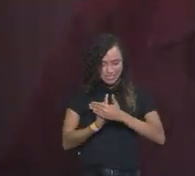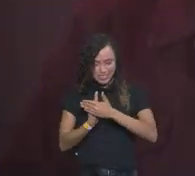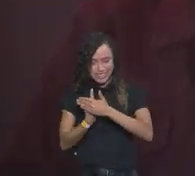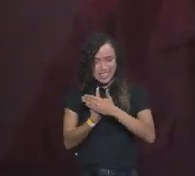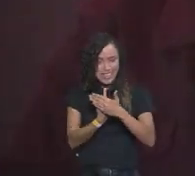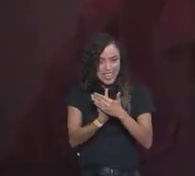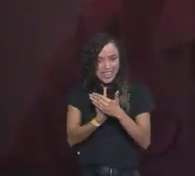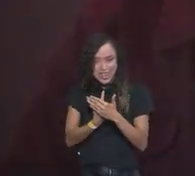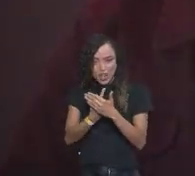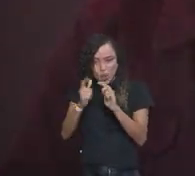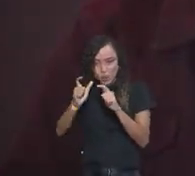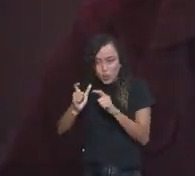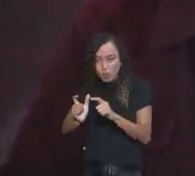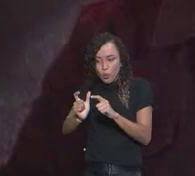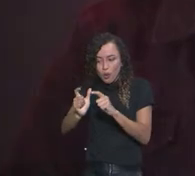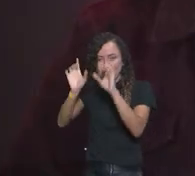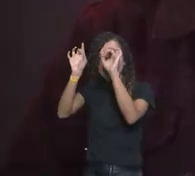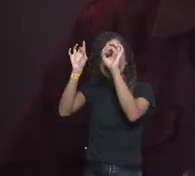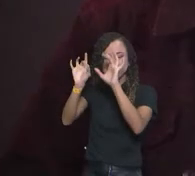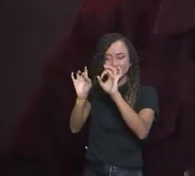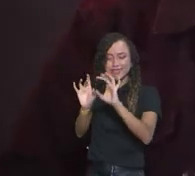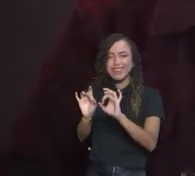no esconderijo